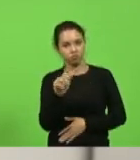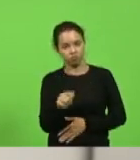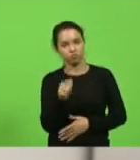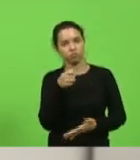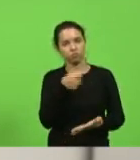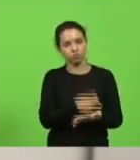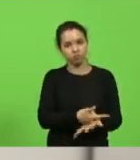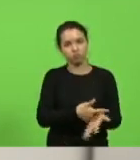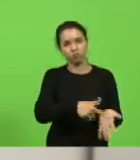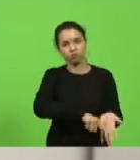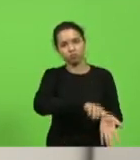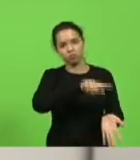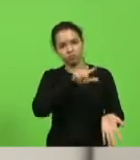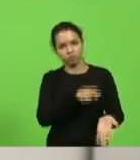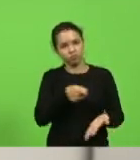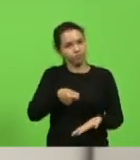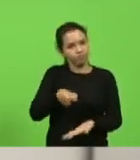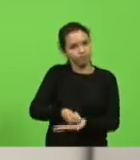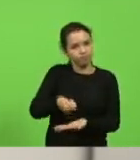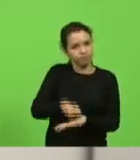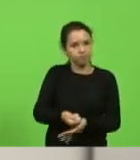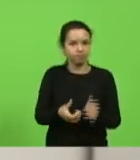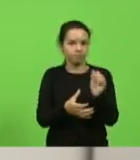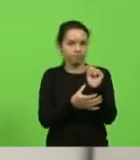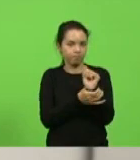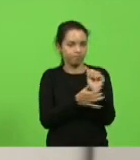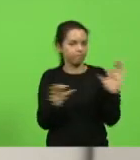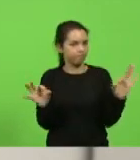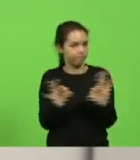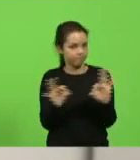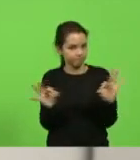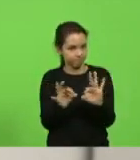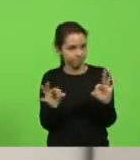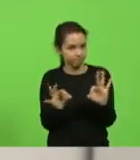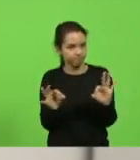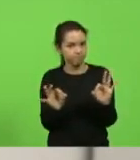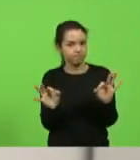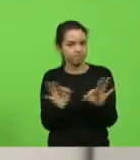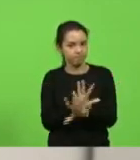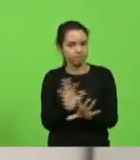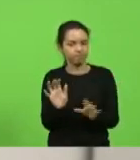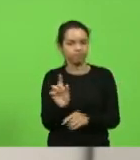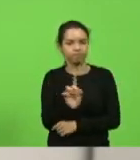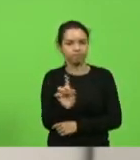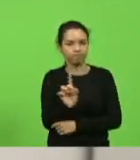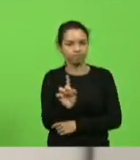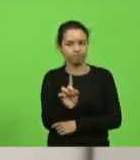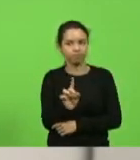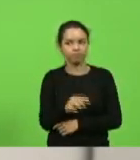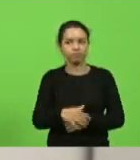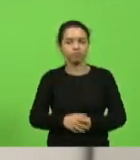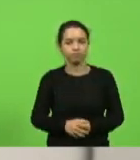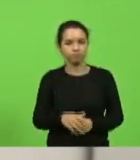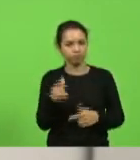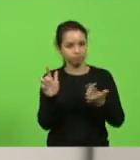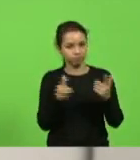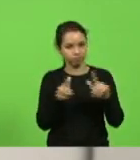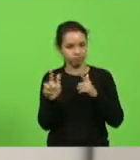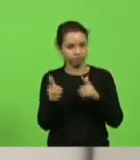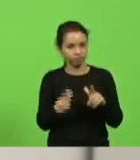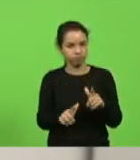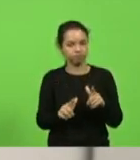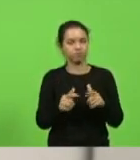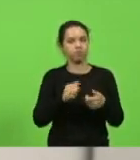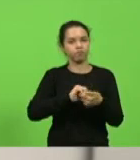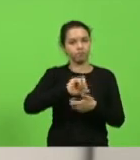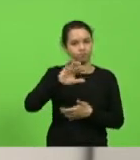sem a exigência de garantia, não foi derruída. Ainda, das demais lives realizadas, as quais